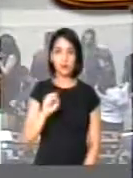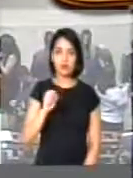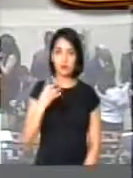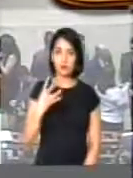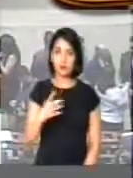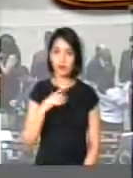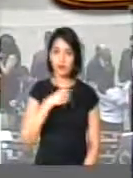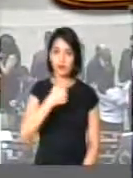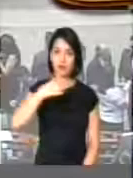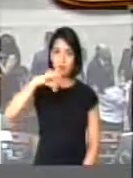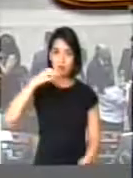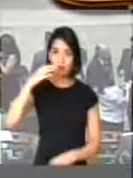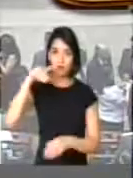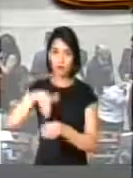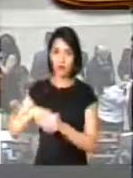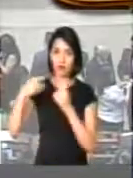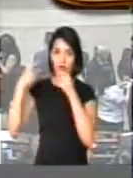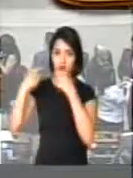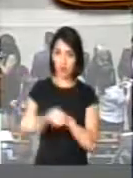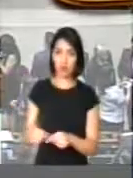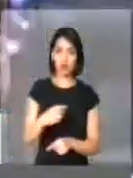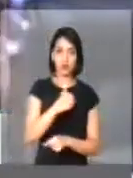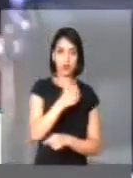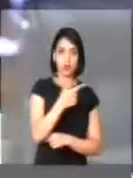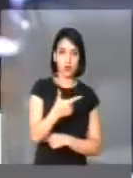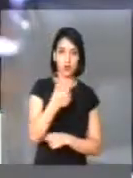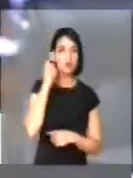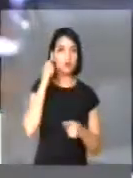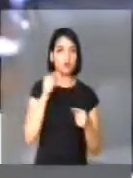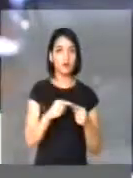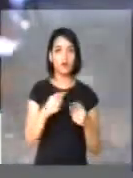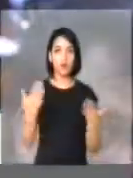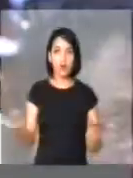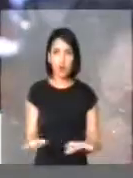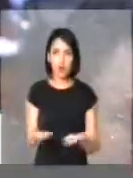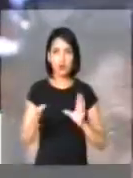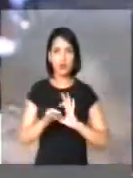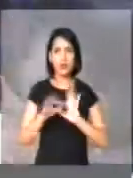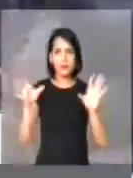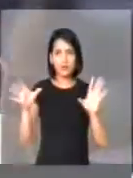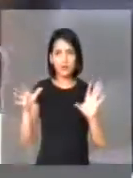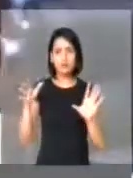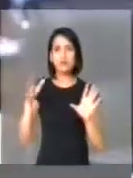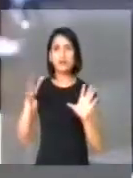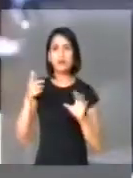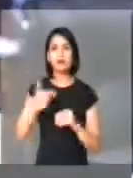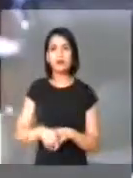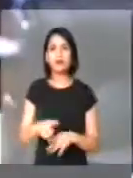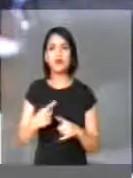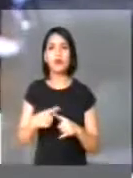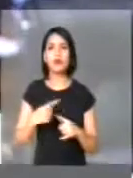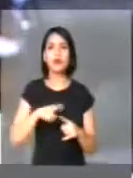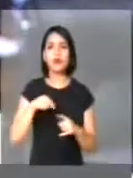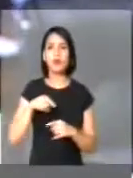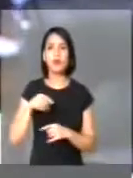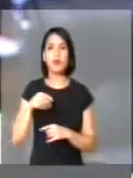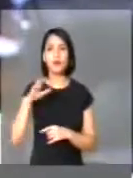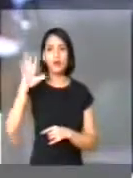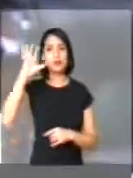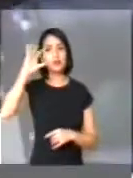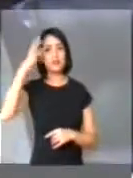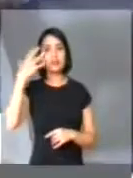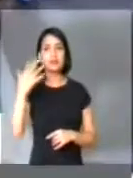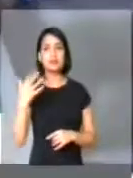e 12 favoráveis. Hoje, mais uma vez, o encaminhamento foi pela liberação. Tem uma decisão do partido em Congresso